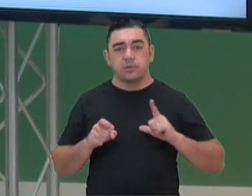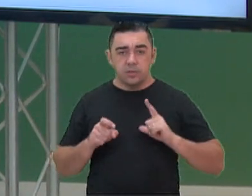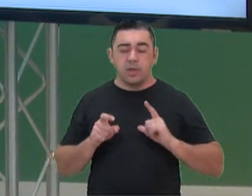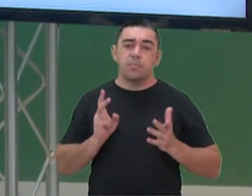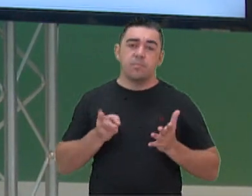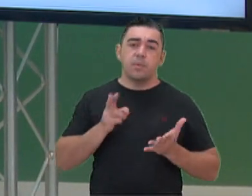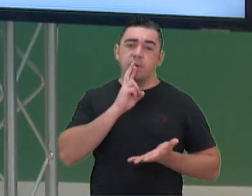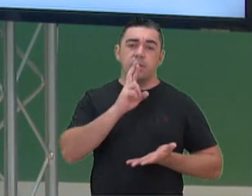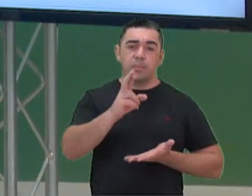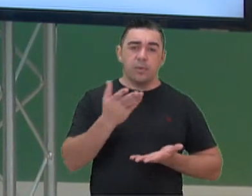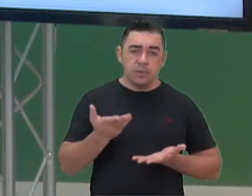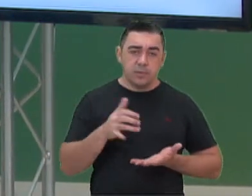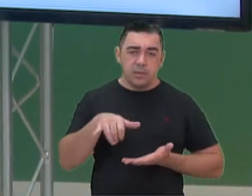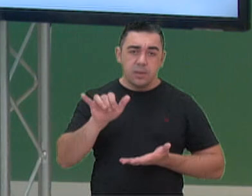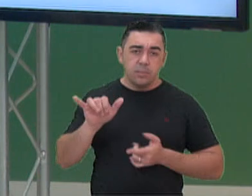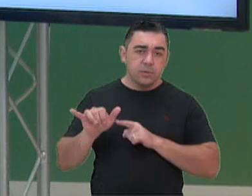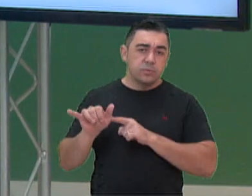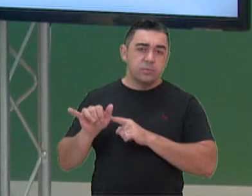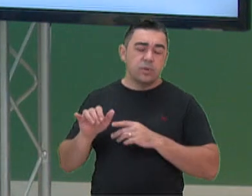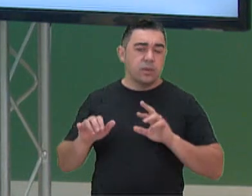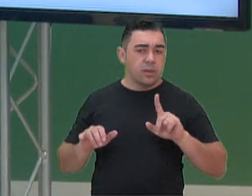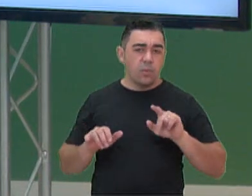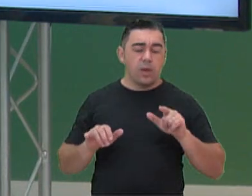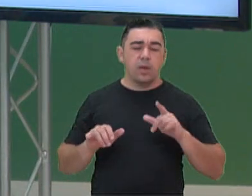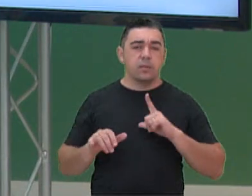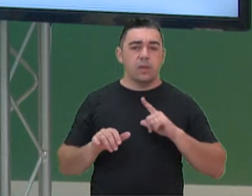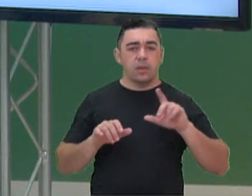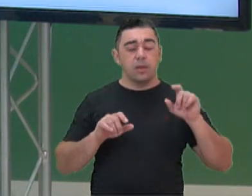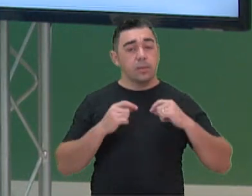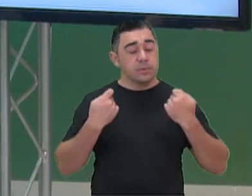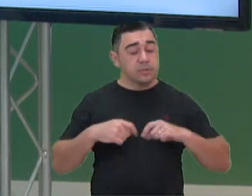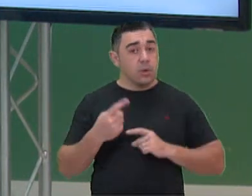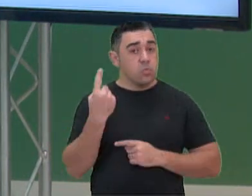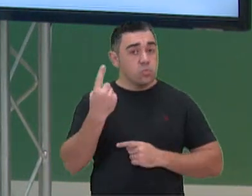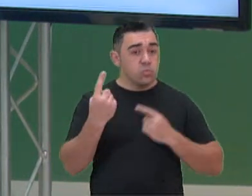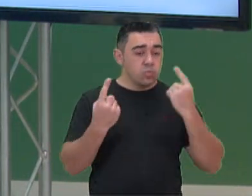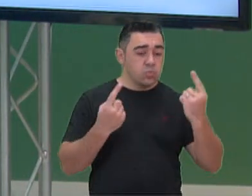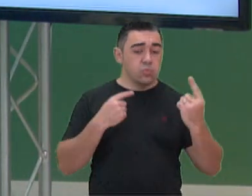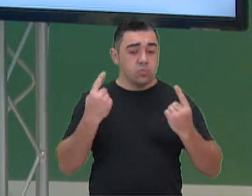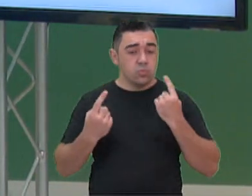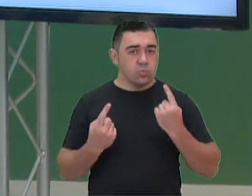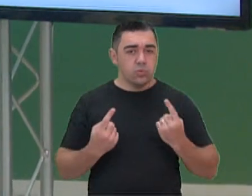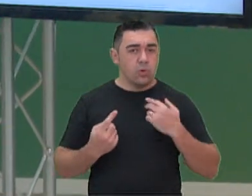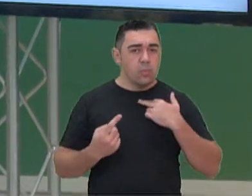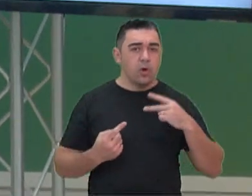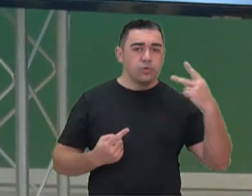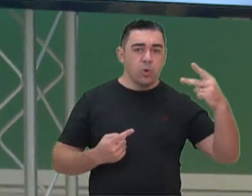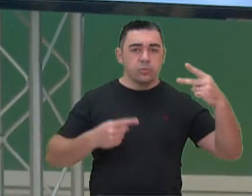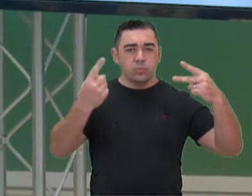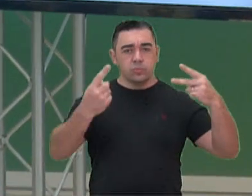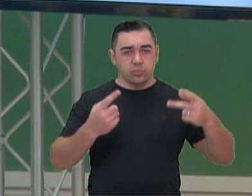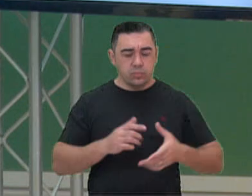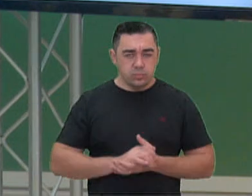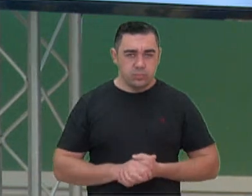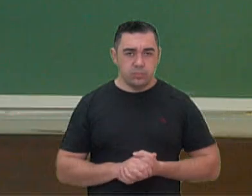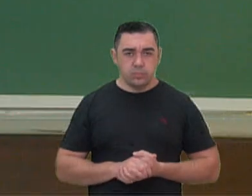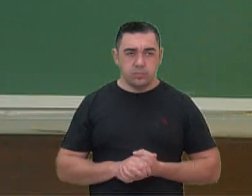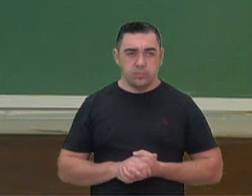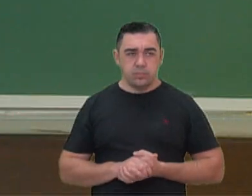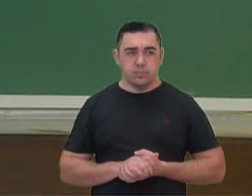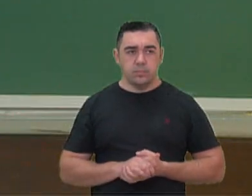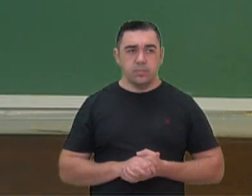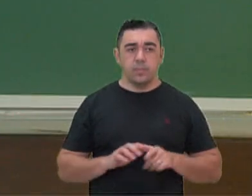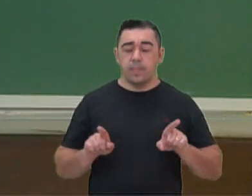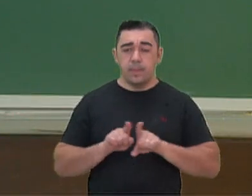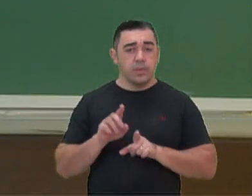imagem. Então ela não é injetora, tem que ser exclusividade, lembra? Não é injetora e também não é sobrejetora